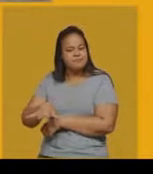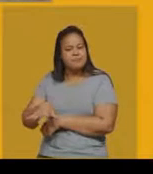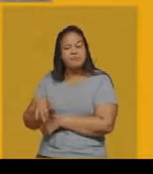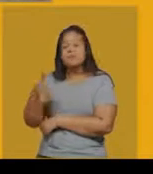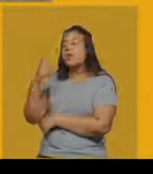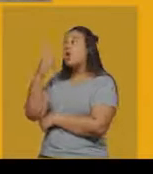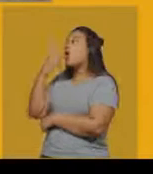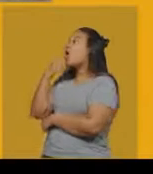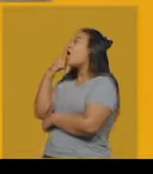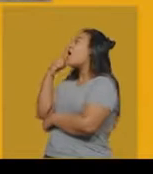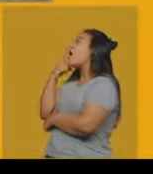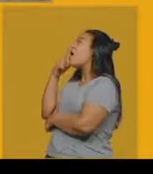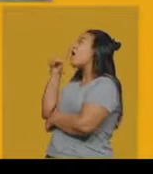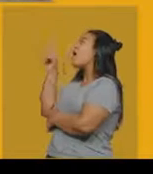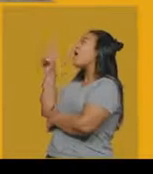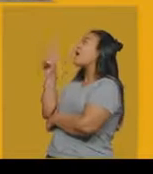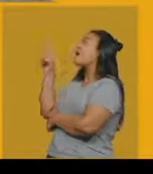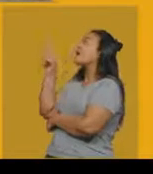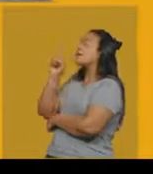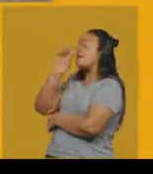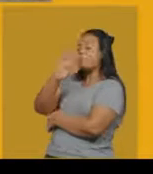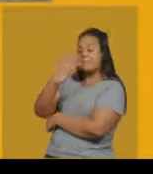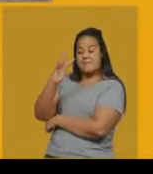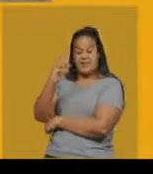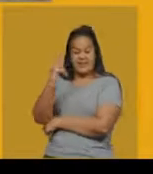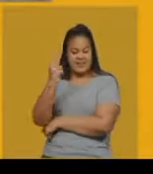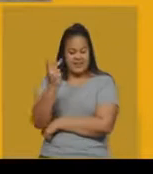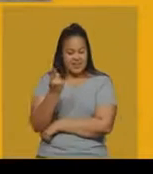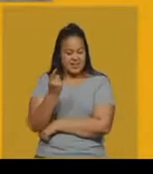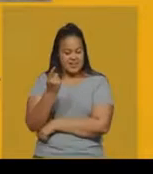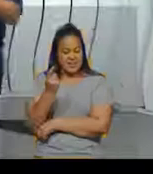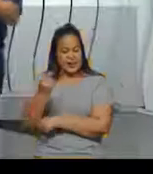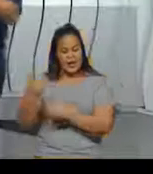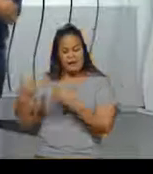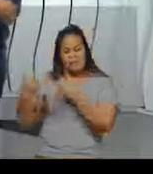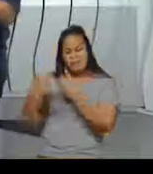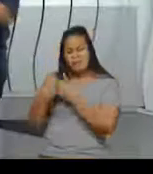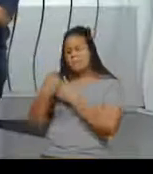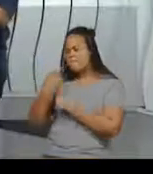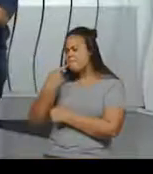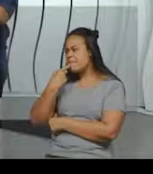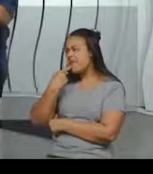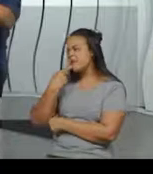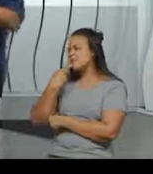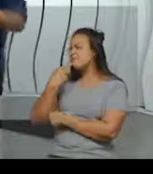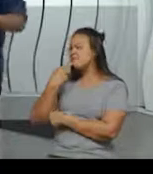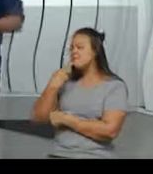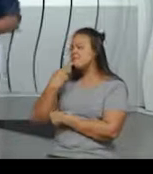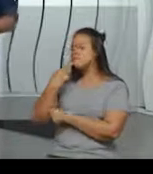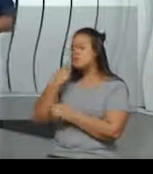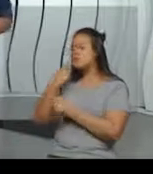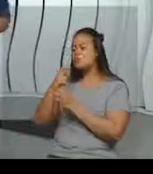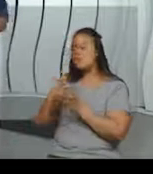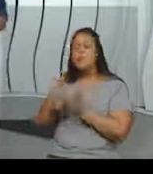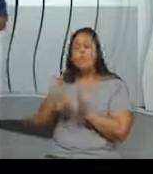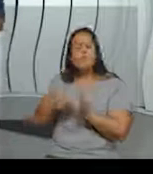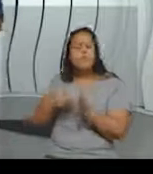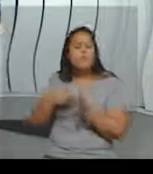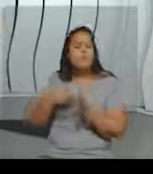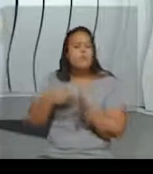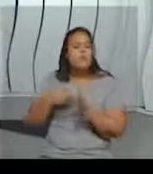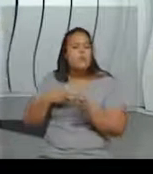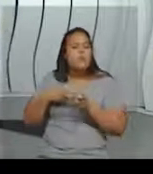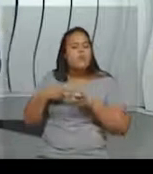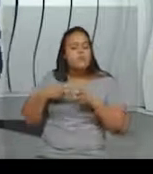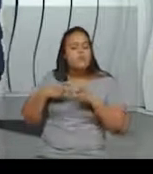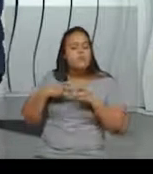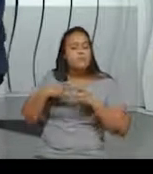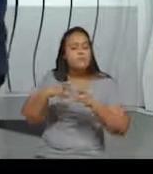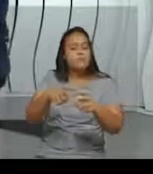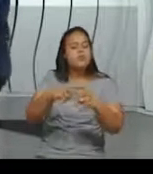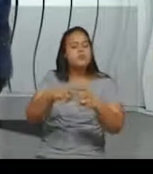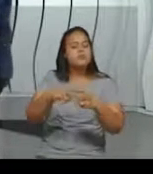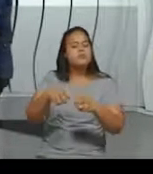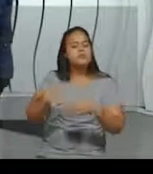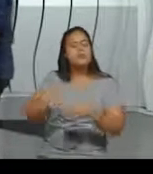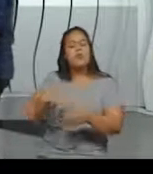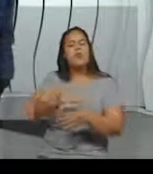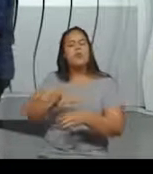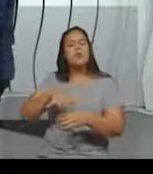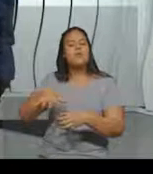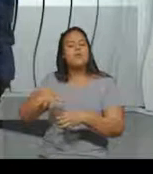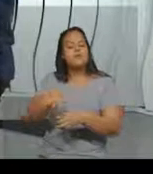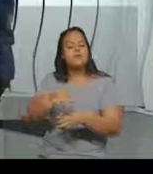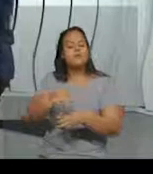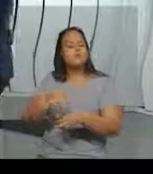de Belo Horizonte, perto do metrô, da Estação Central aqui de Belo Horizonte. Nós temos